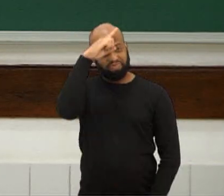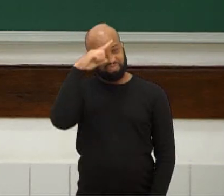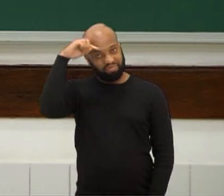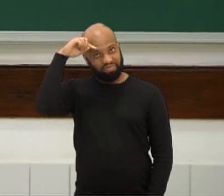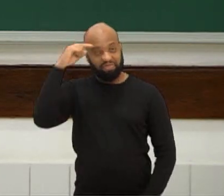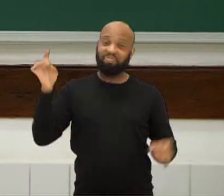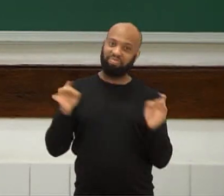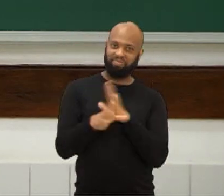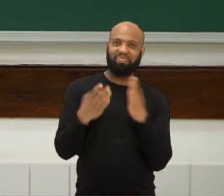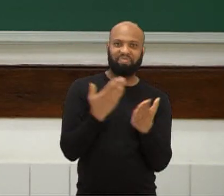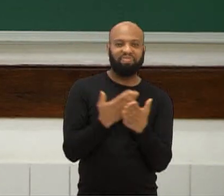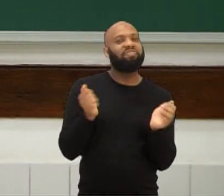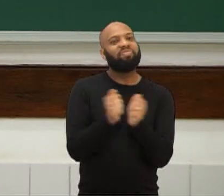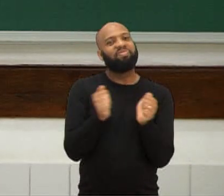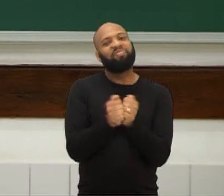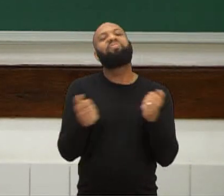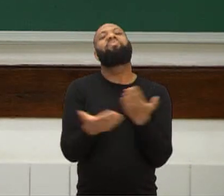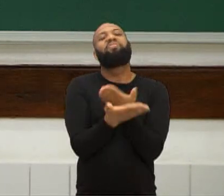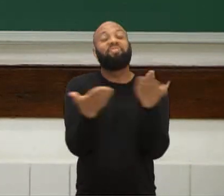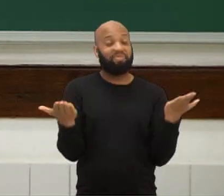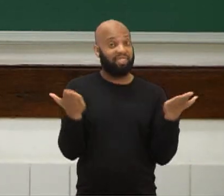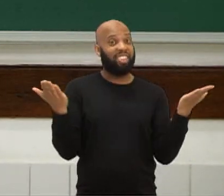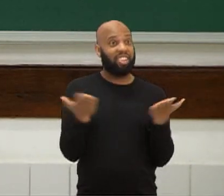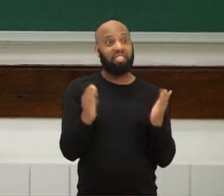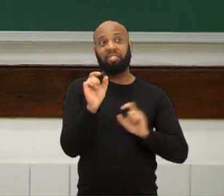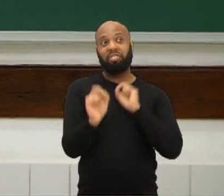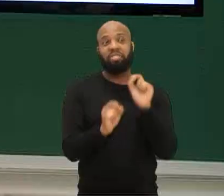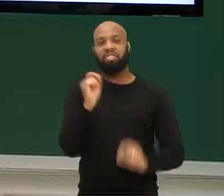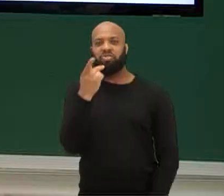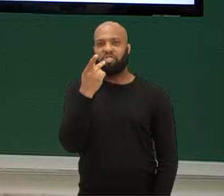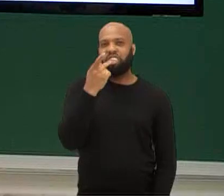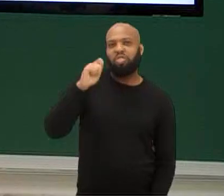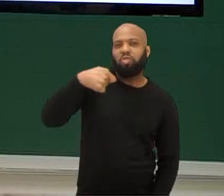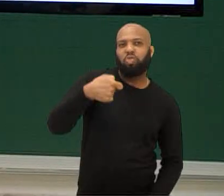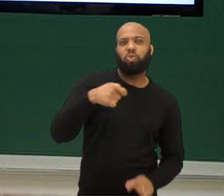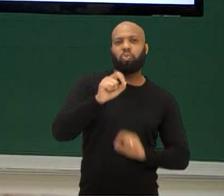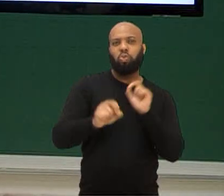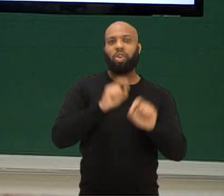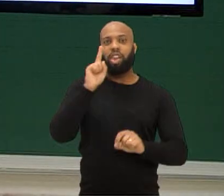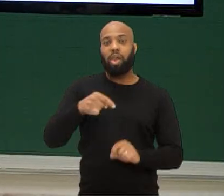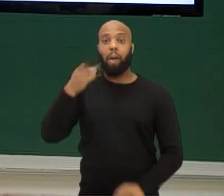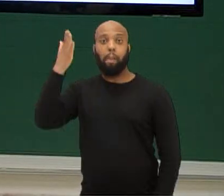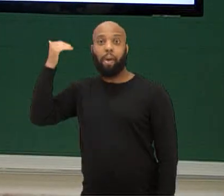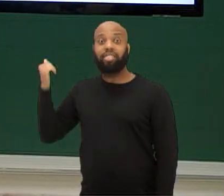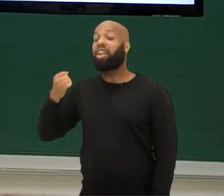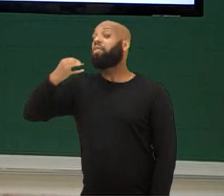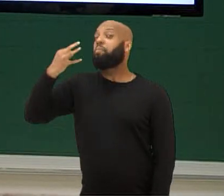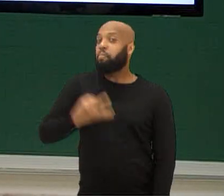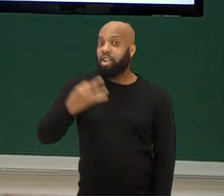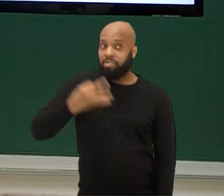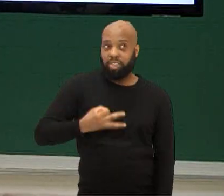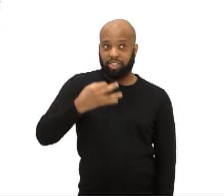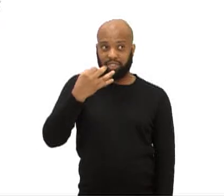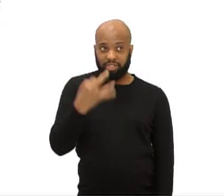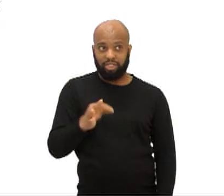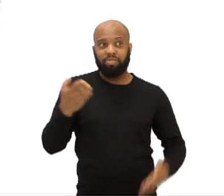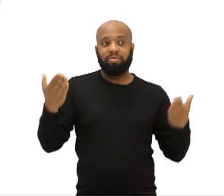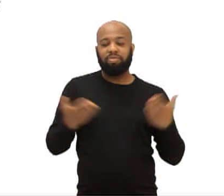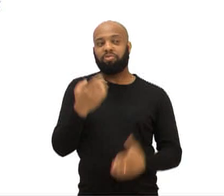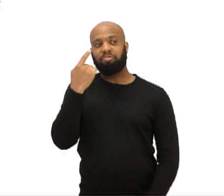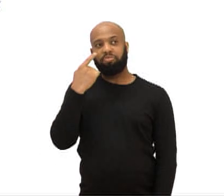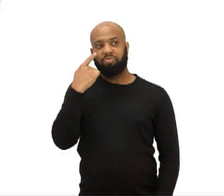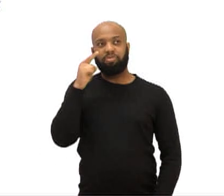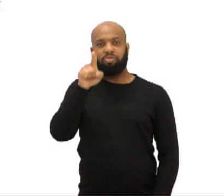para terminar essa aula com vocês. Então vamos lá, a gente estava falando um pouquinho sobre o pretérito perfeito, né, gente? Vamos saber